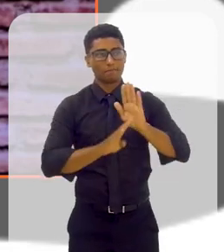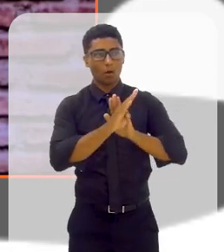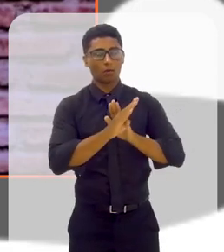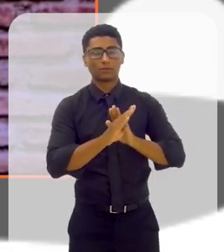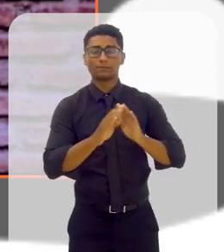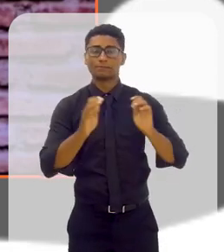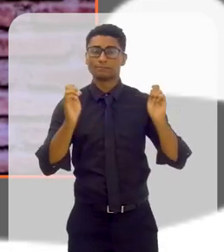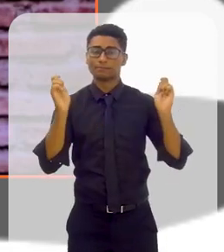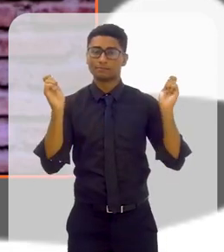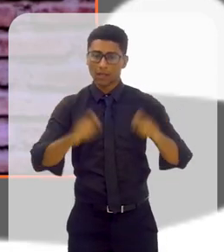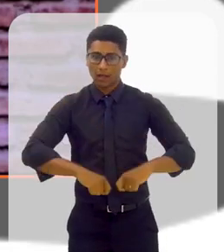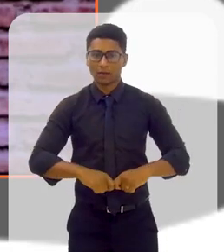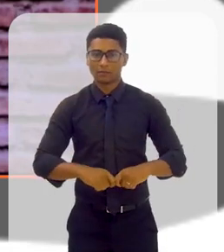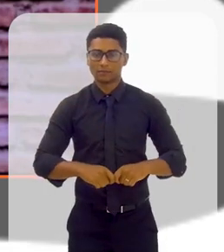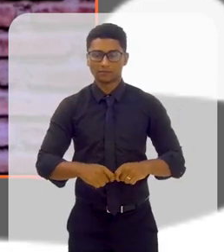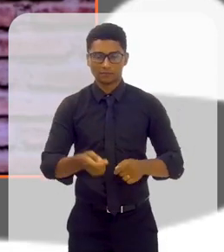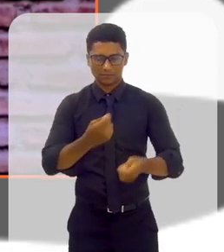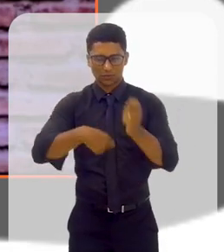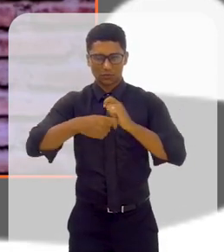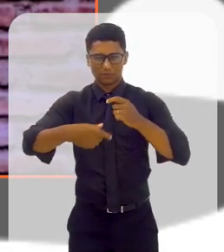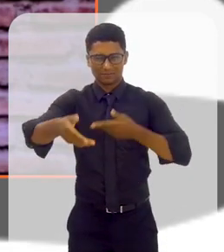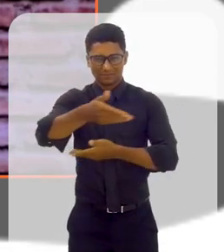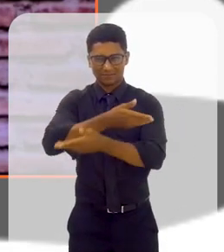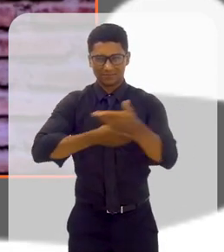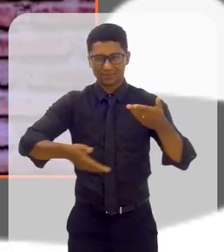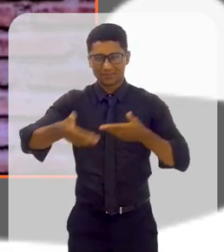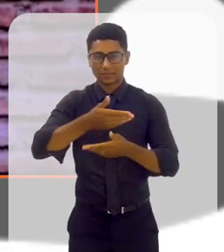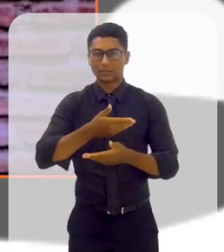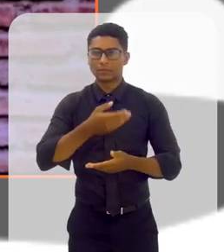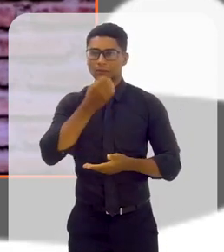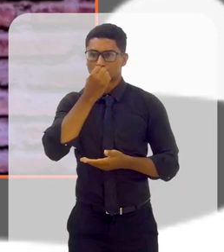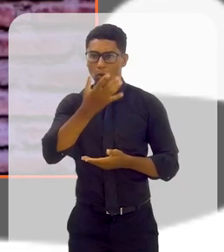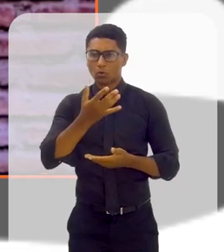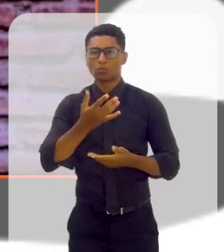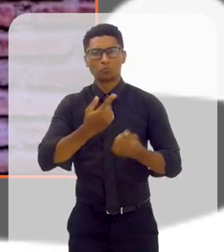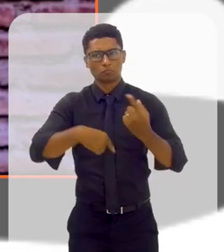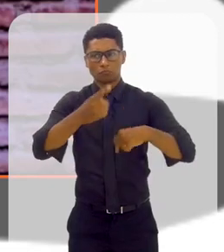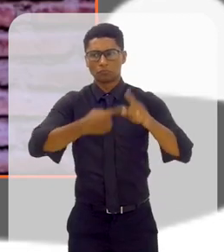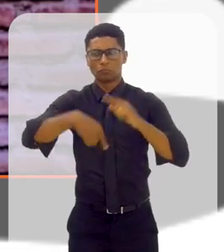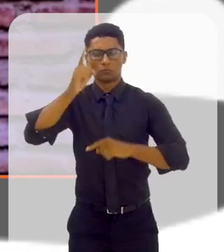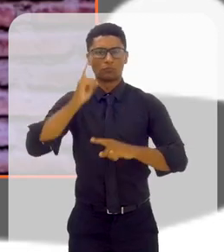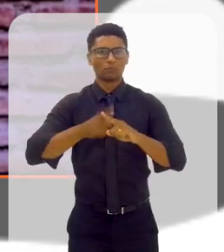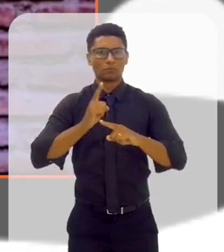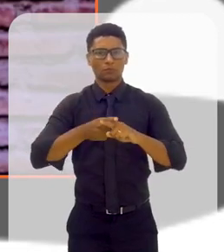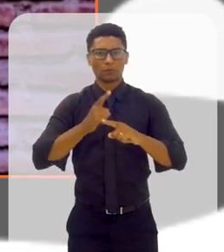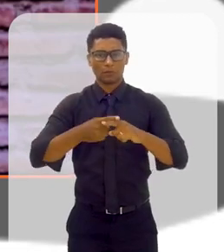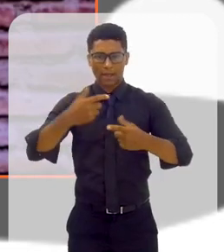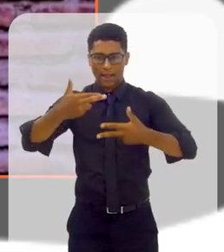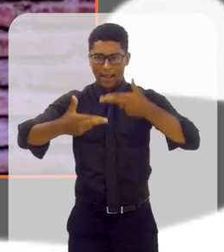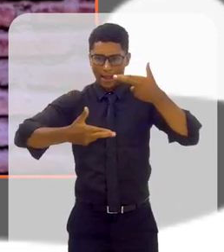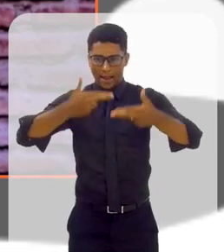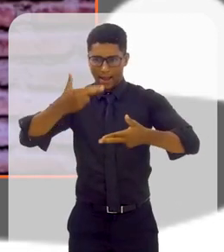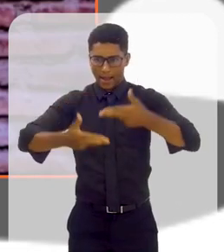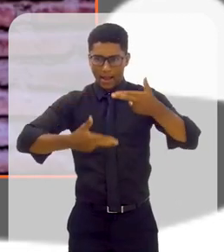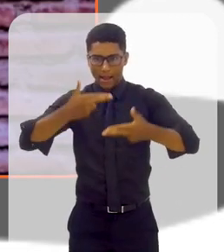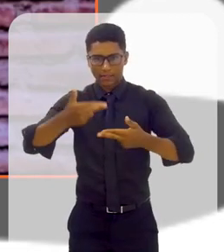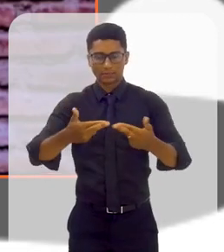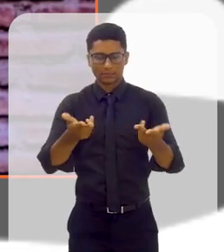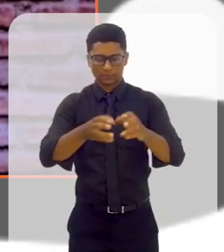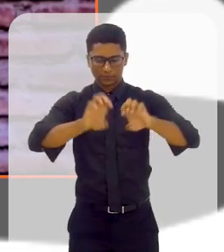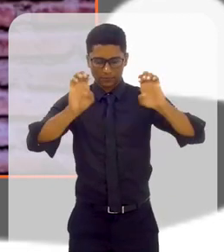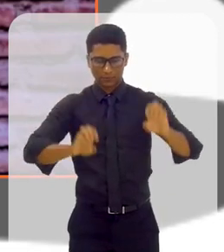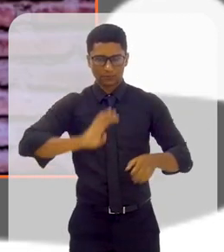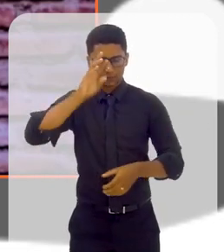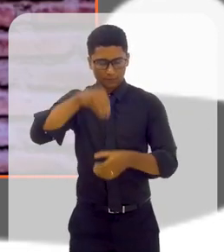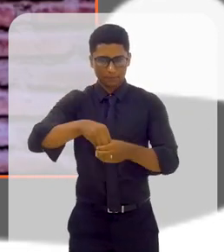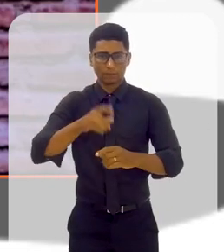para a economia circular, você tem alguns grandes ganhos. No loop da reciclagem, até mesmo de infraestrutura,